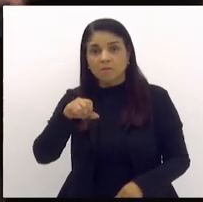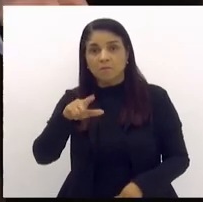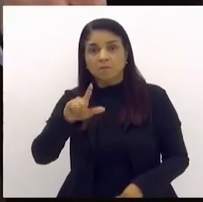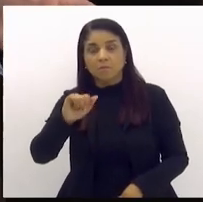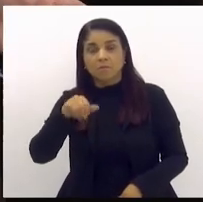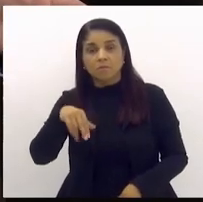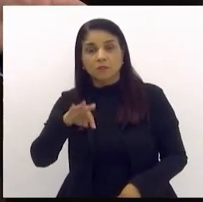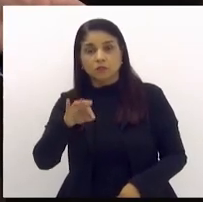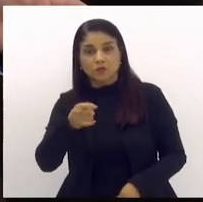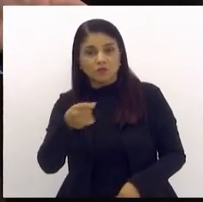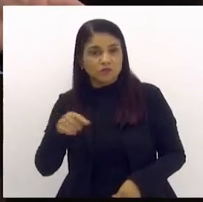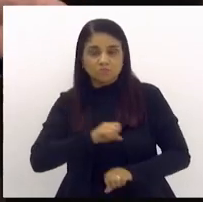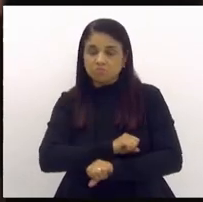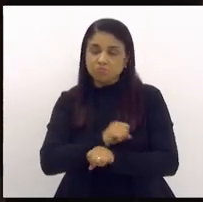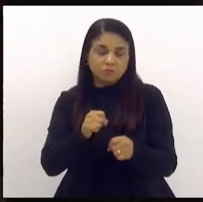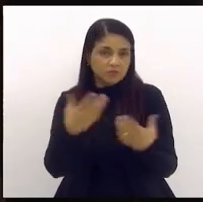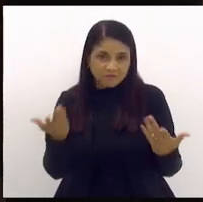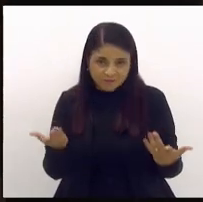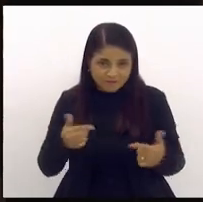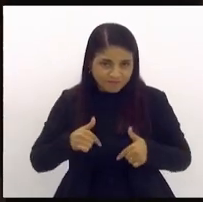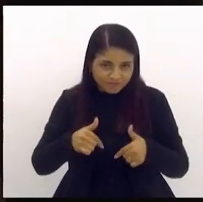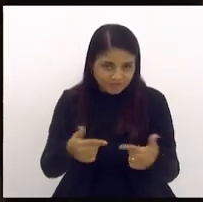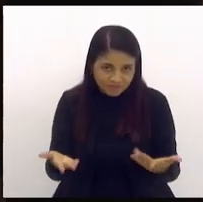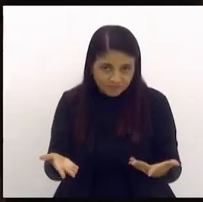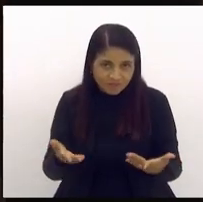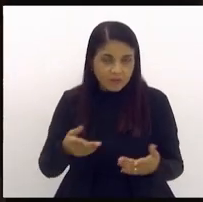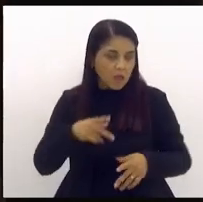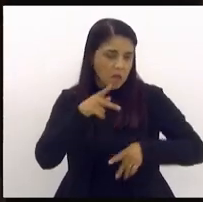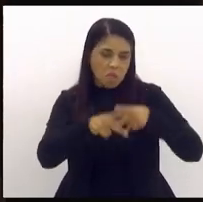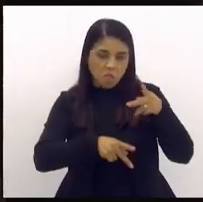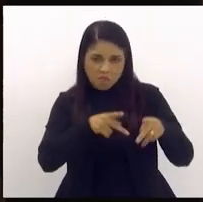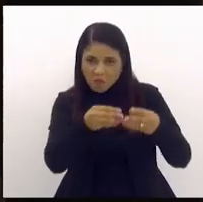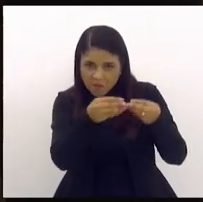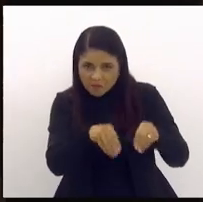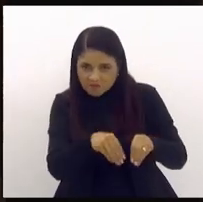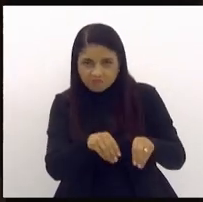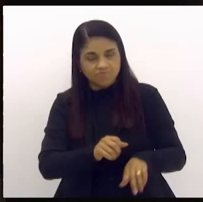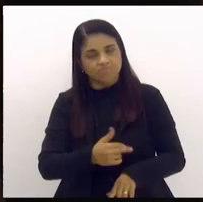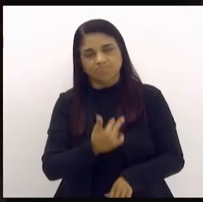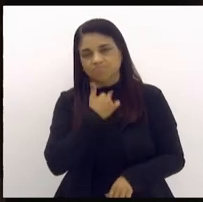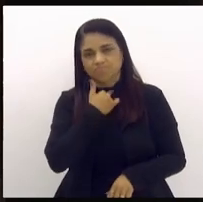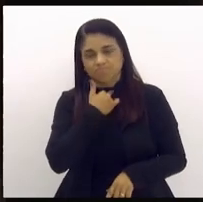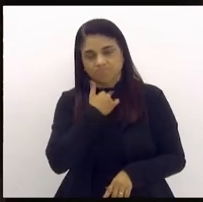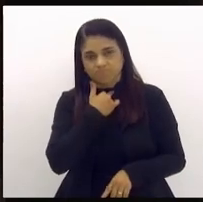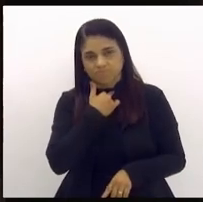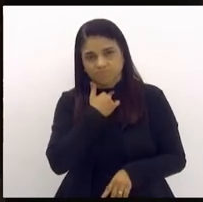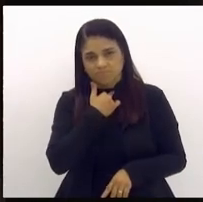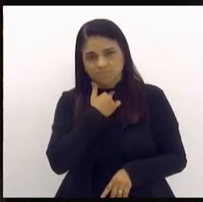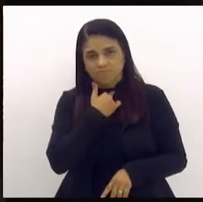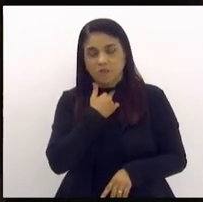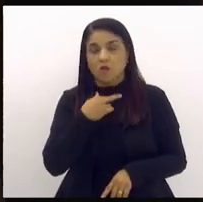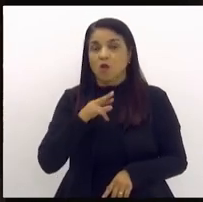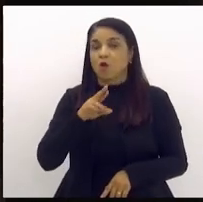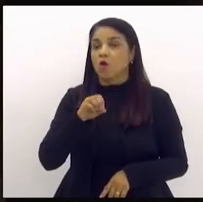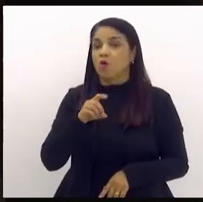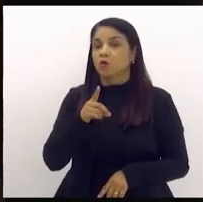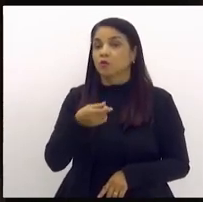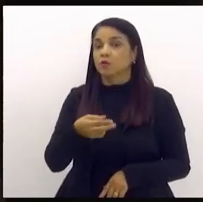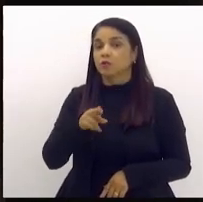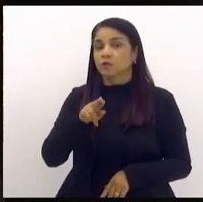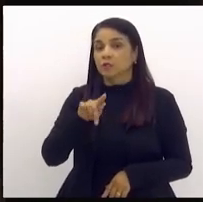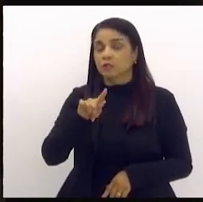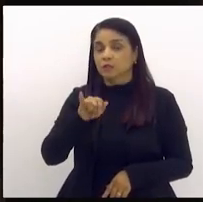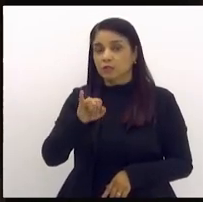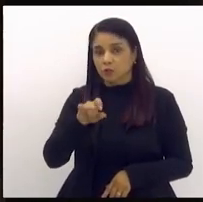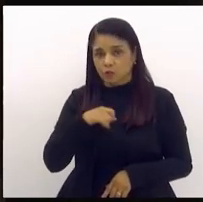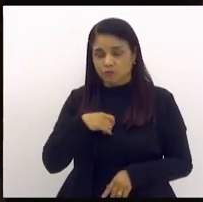10, 20, 30 plantões. E a população não pode pagar esse preço. Fica aqui, Rodrigo, uma explanação de tudo que a gente tem ouvido nas ruas,